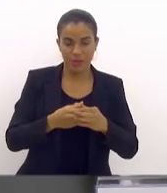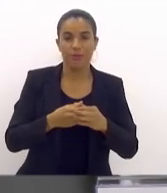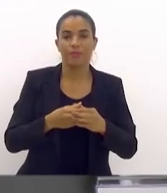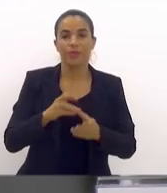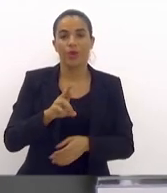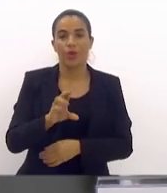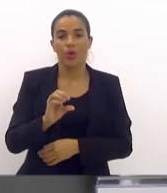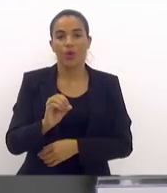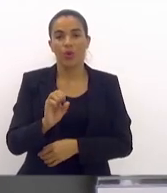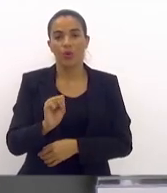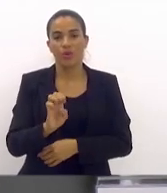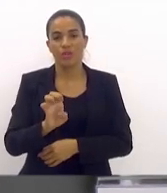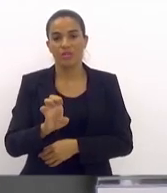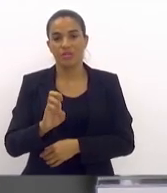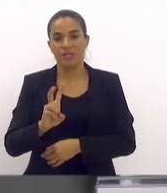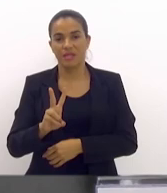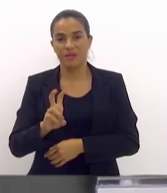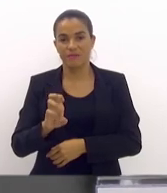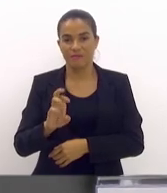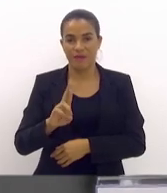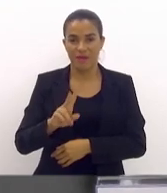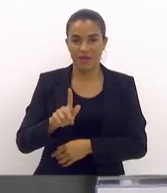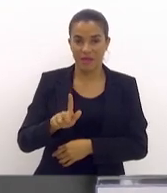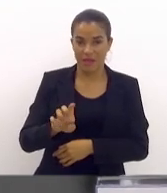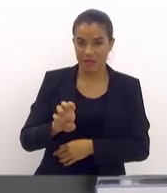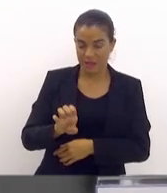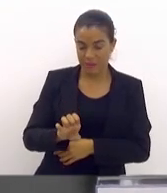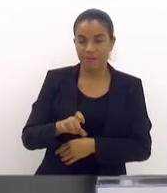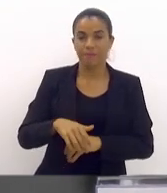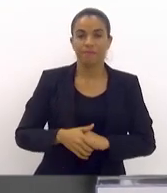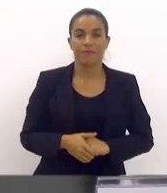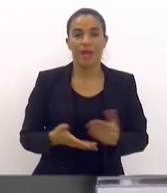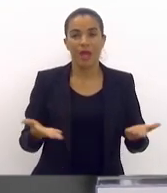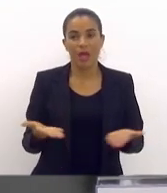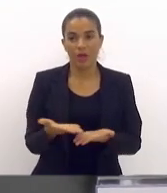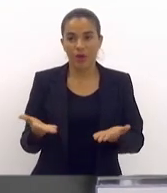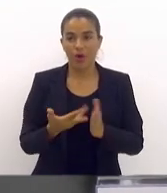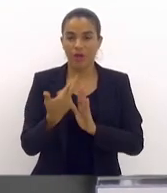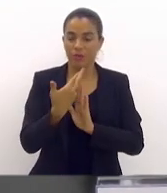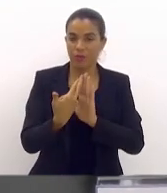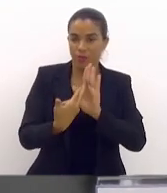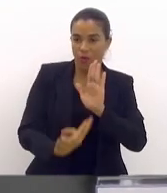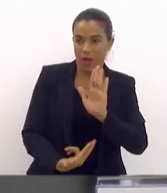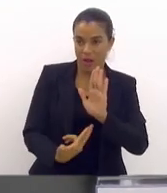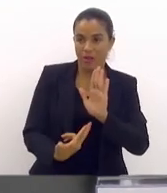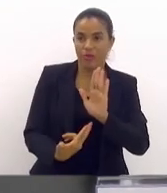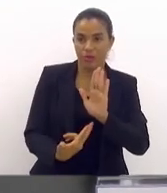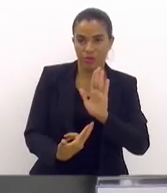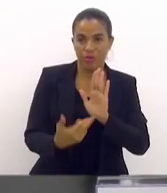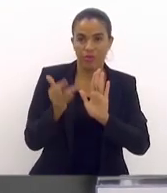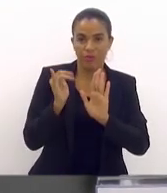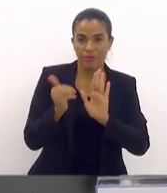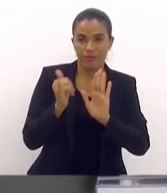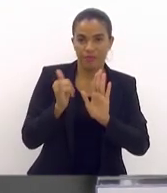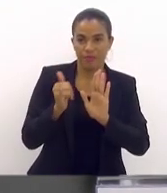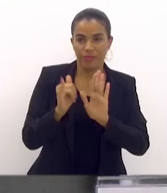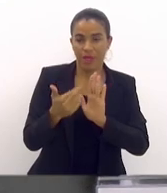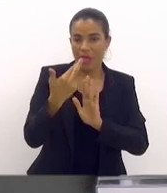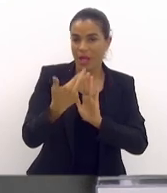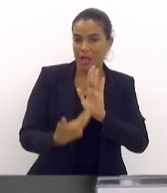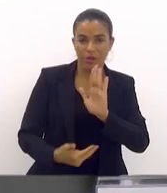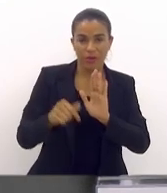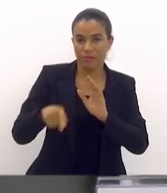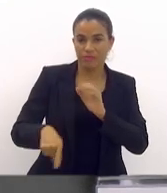rosenverg Reis Agora passo a fazer a designação do relator eh será relator